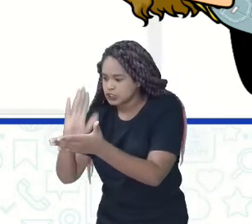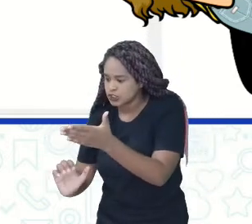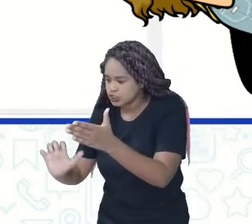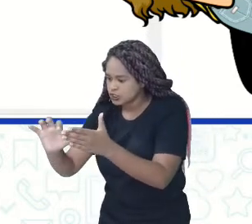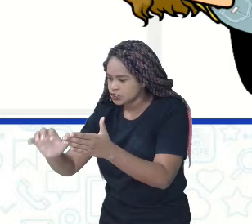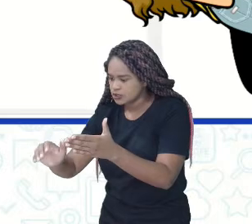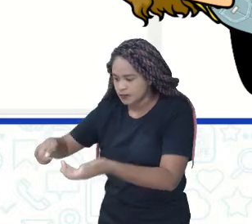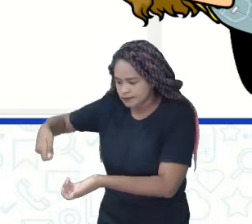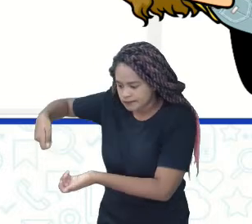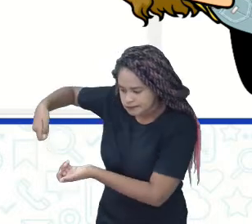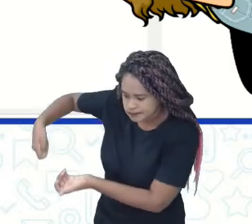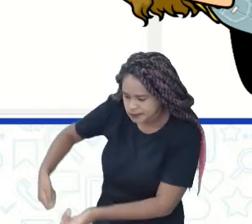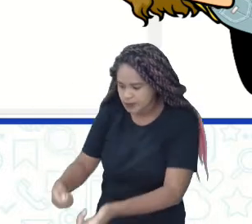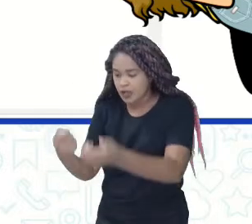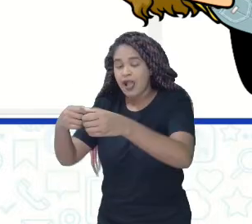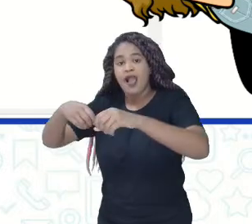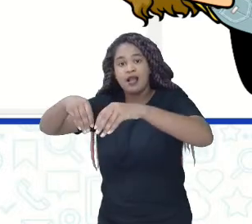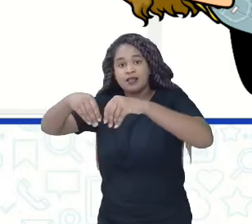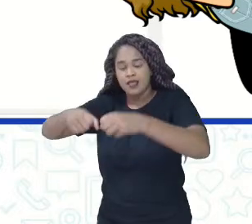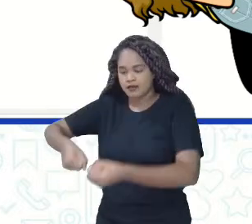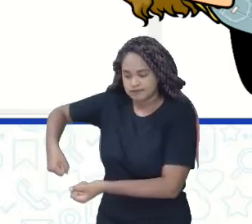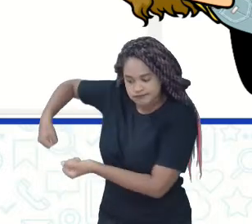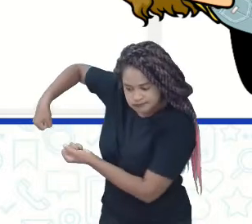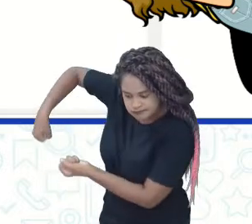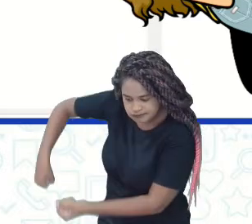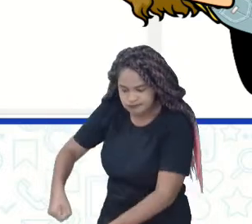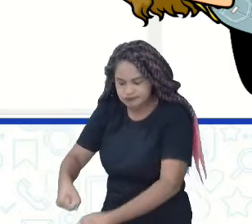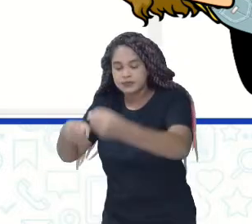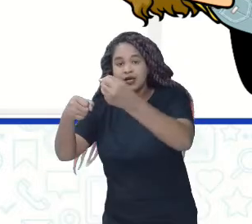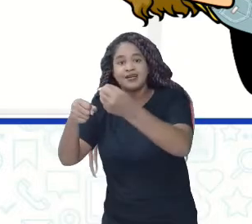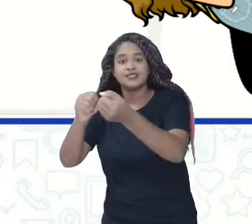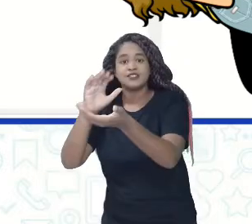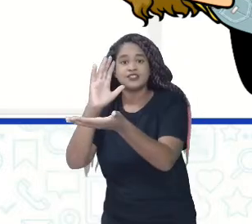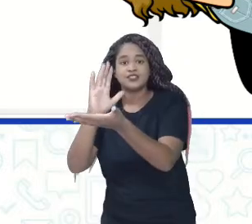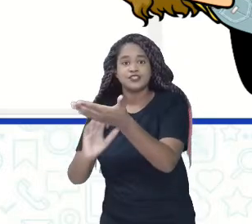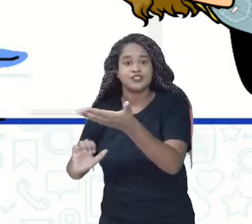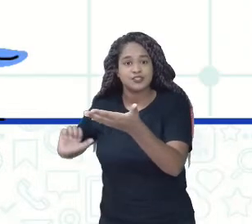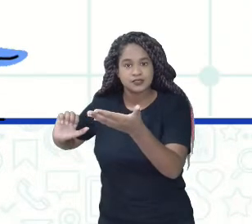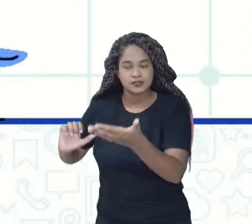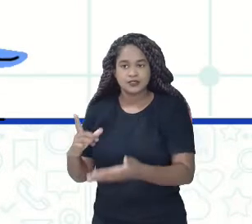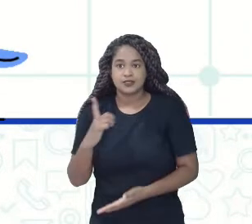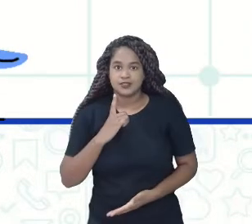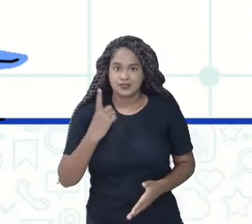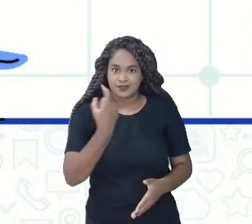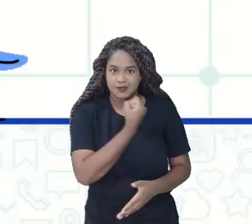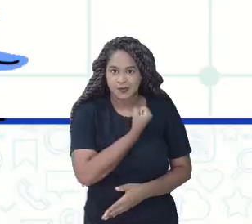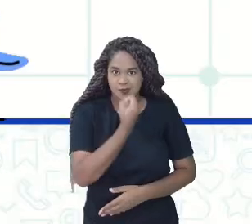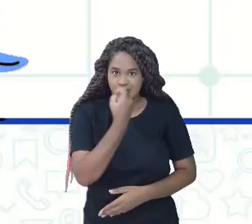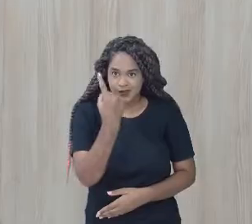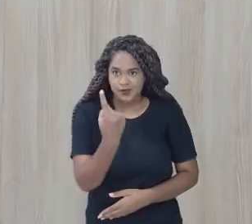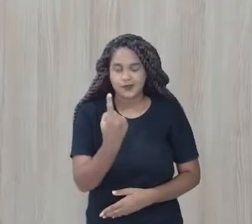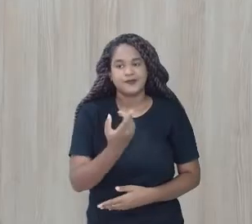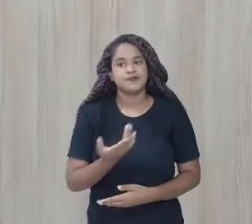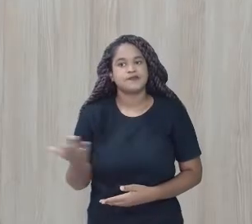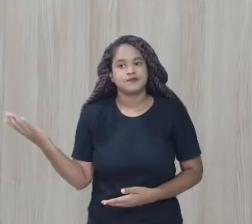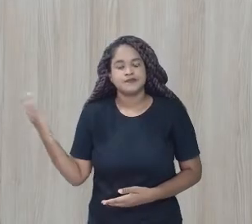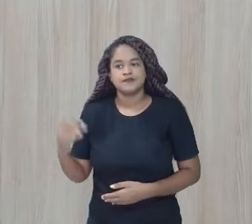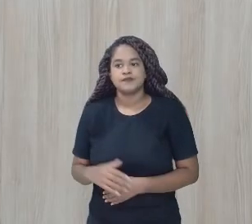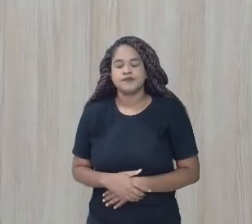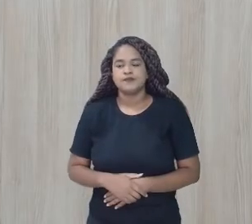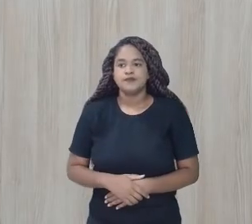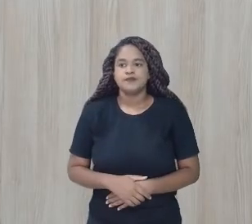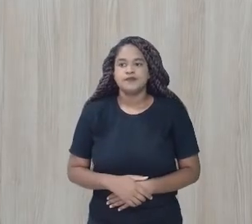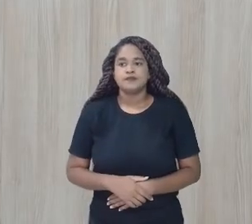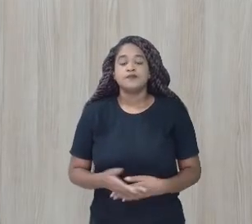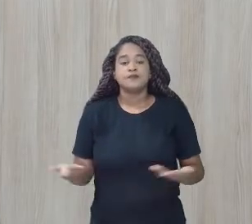uma pazinha de terra. Tá vendo aí? Tem o númerozinho 1. Então, vê o que é que a gente pode fazer. Deixa eu falar aqui rapidinho com